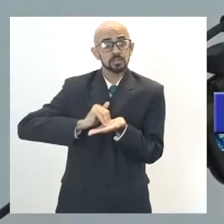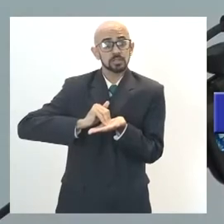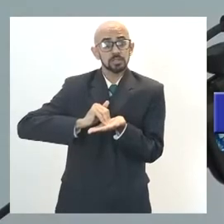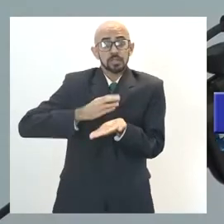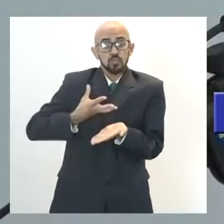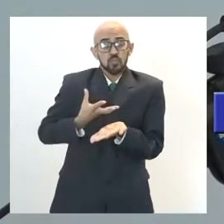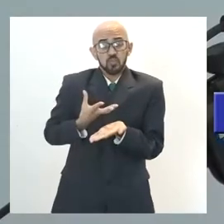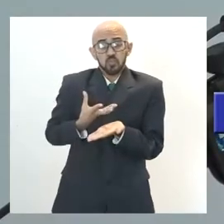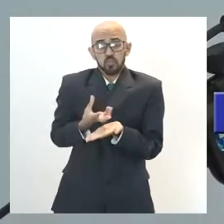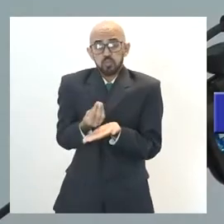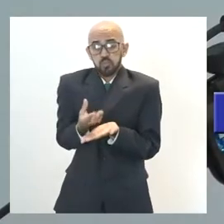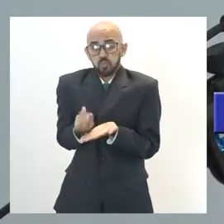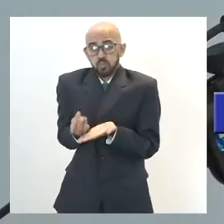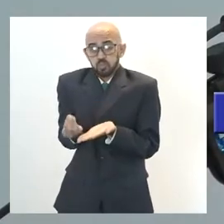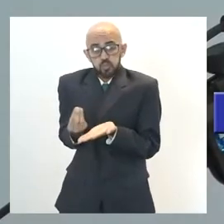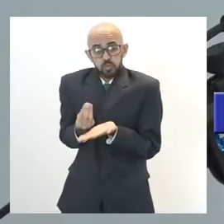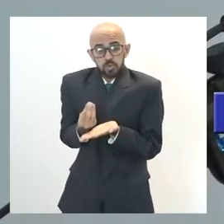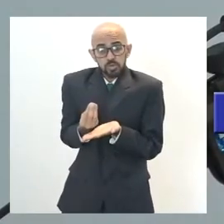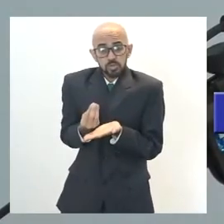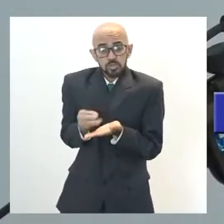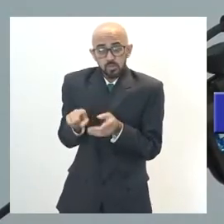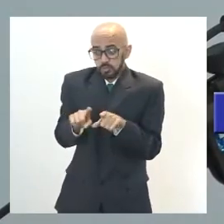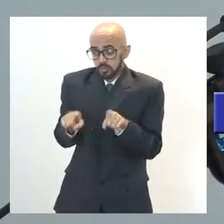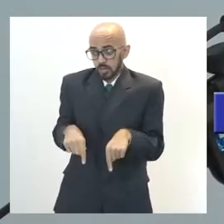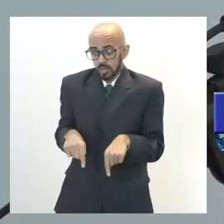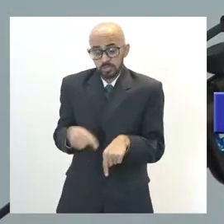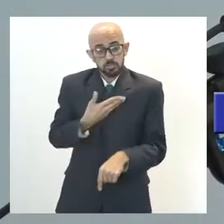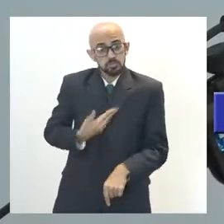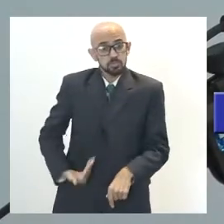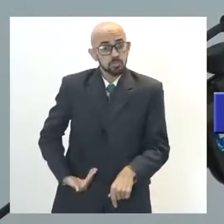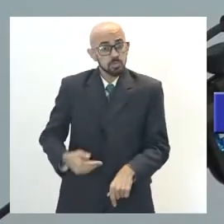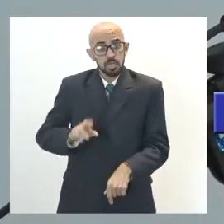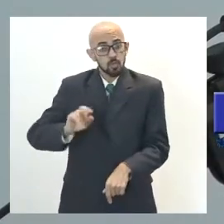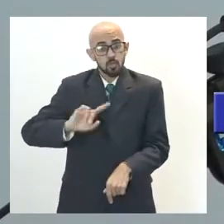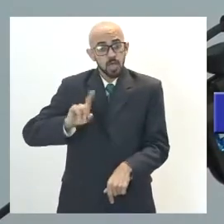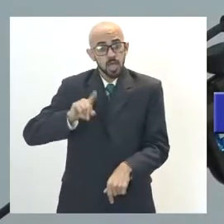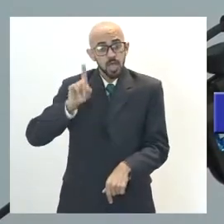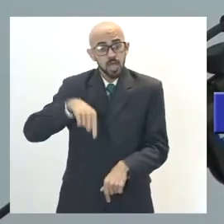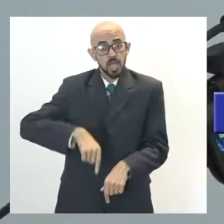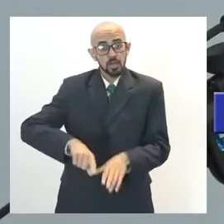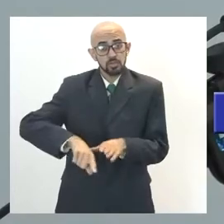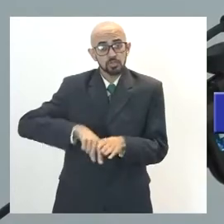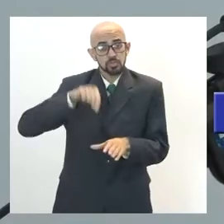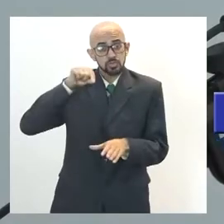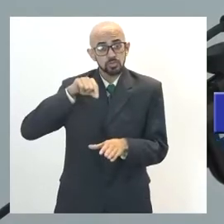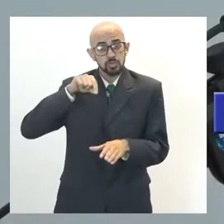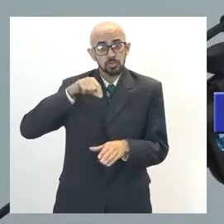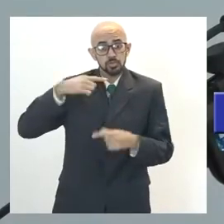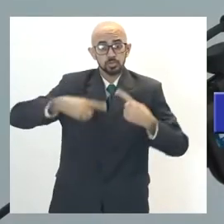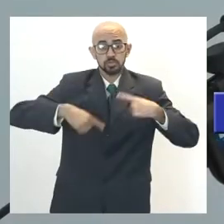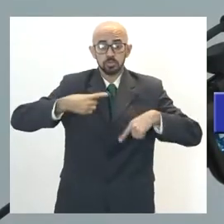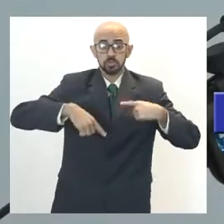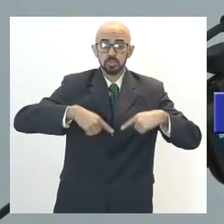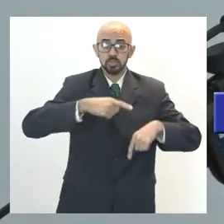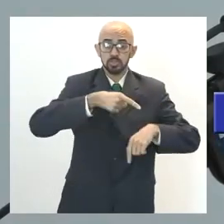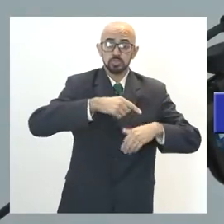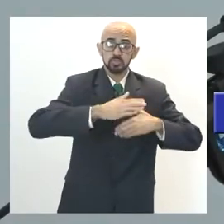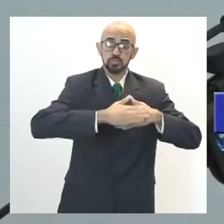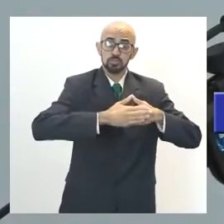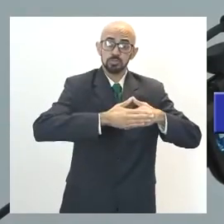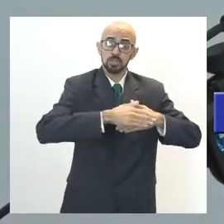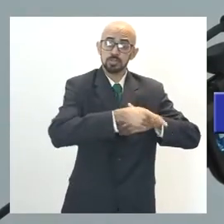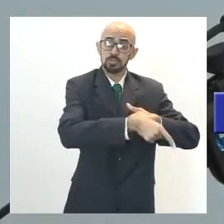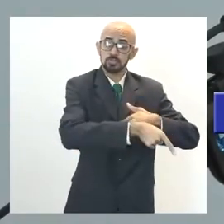povoados e povoados não com servidores públicos Mas pela designação dos cargos políticos e o que se a gente vê